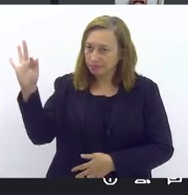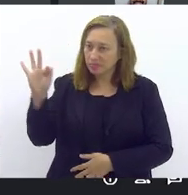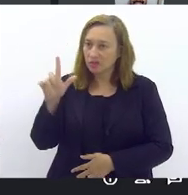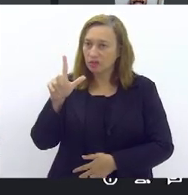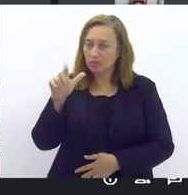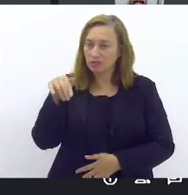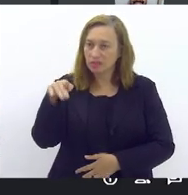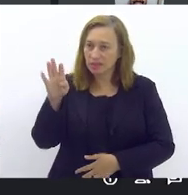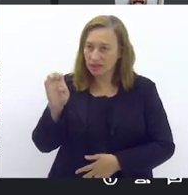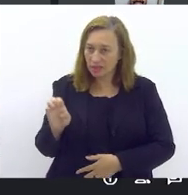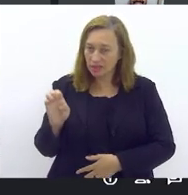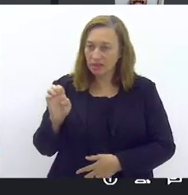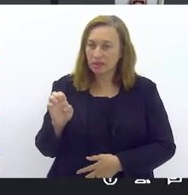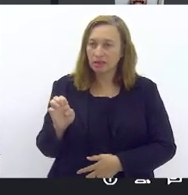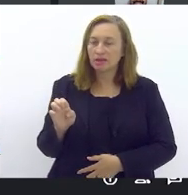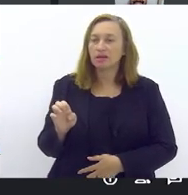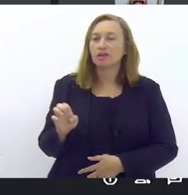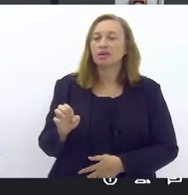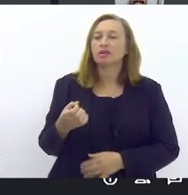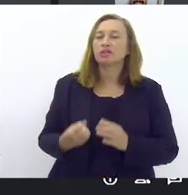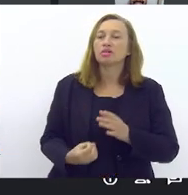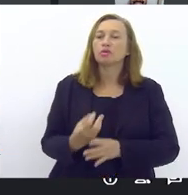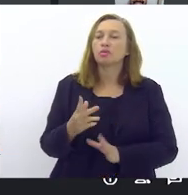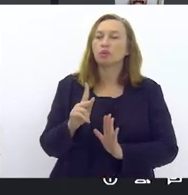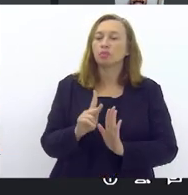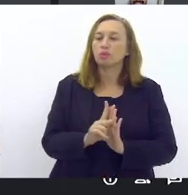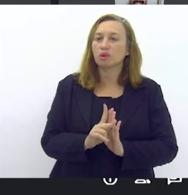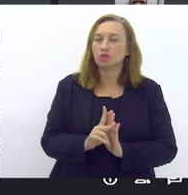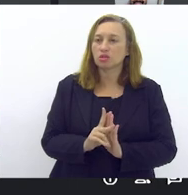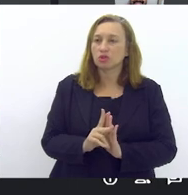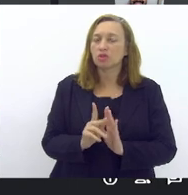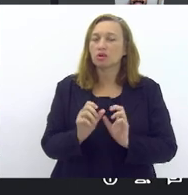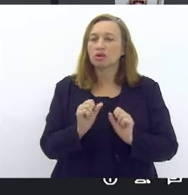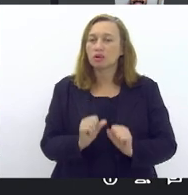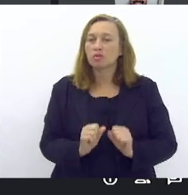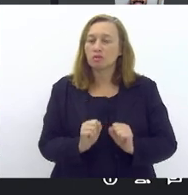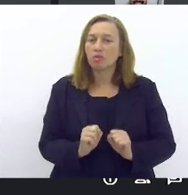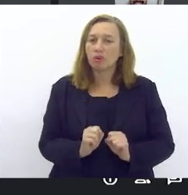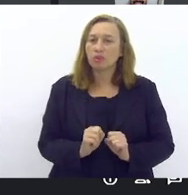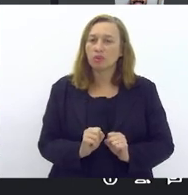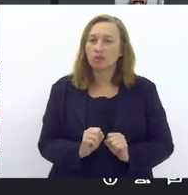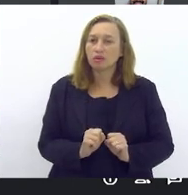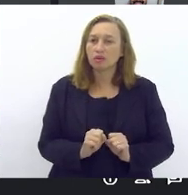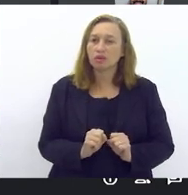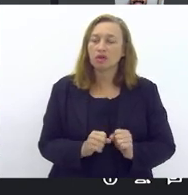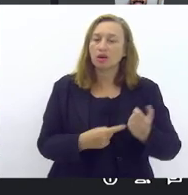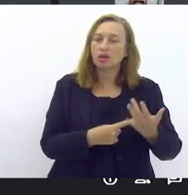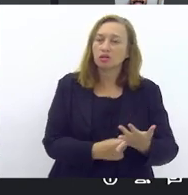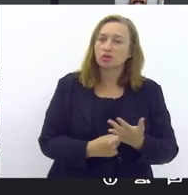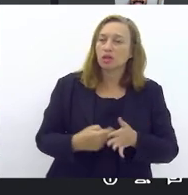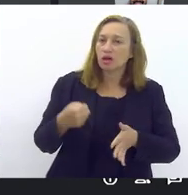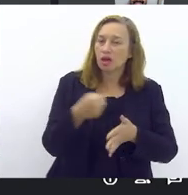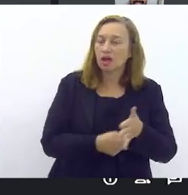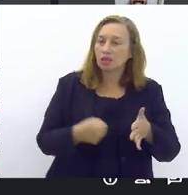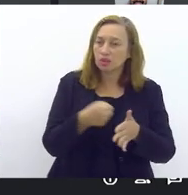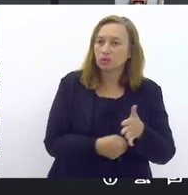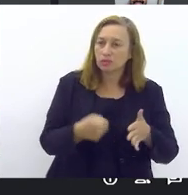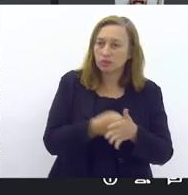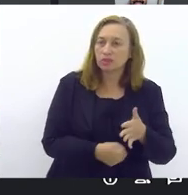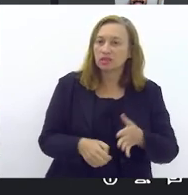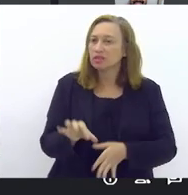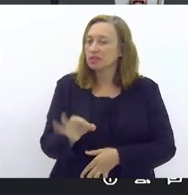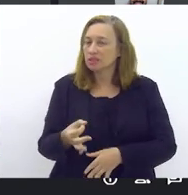Luciene Cavalcante, que é autora do projeto que pode tratar da nossa luta, e com certeza